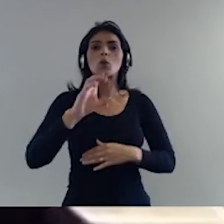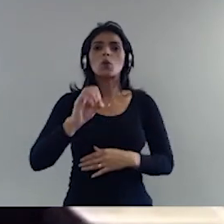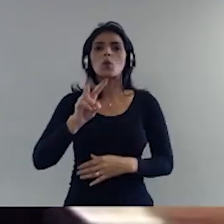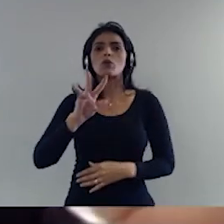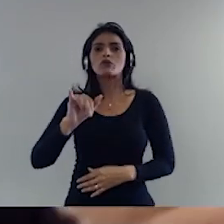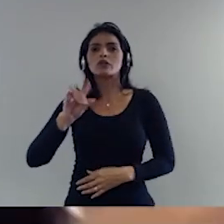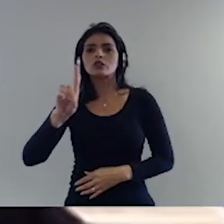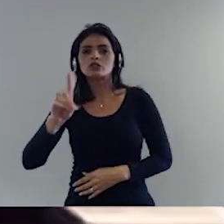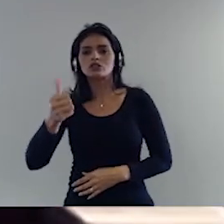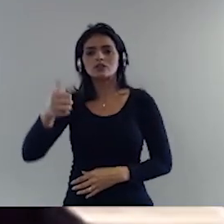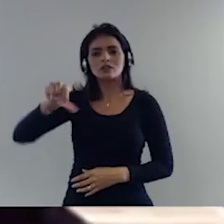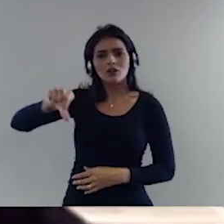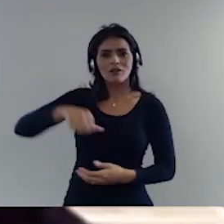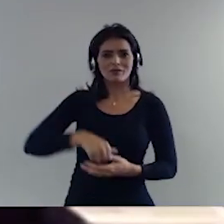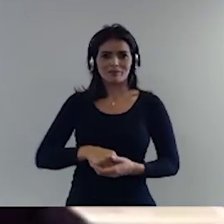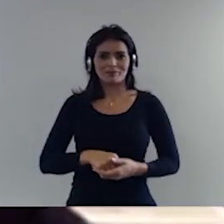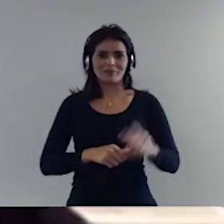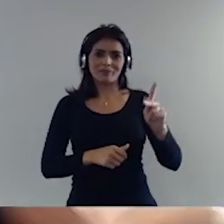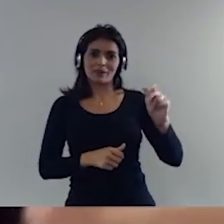Covid-19, pandemia,